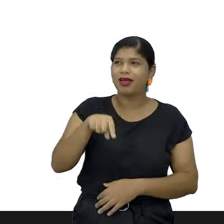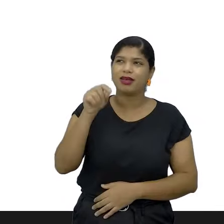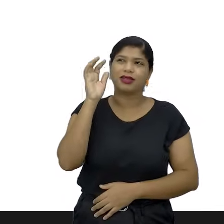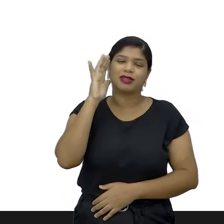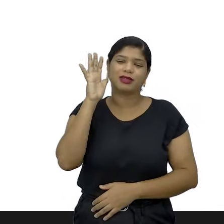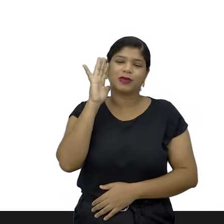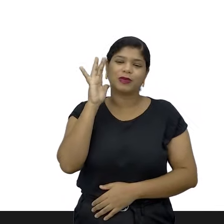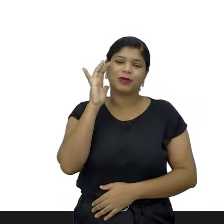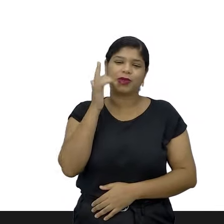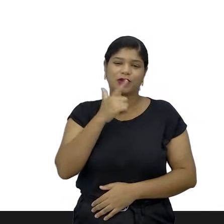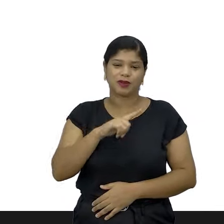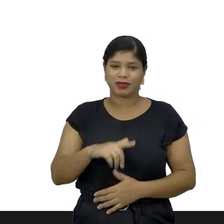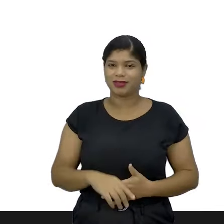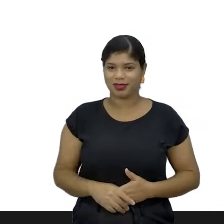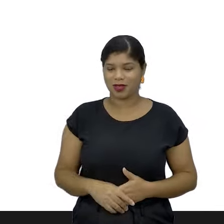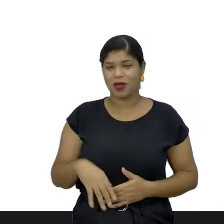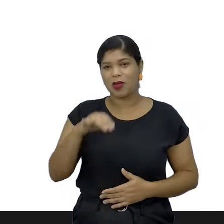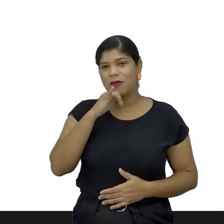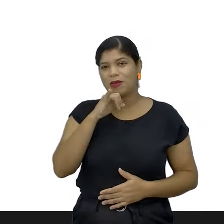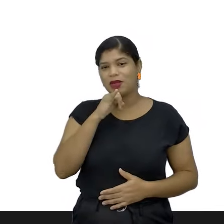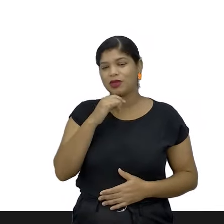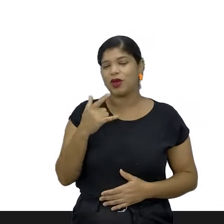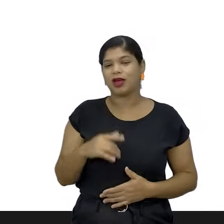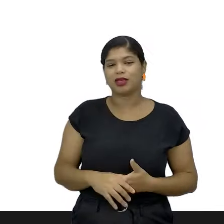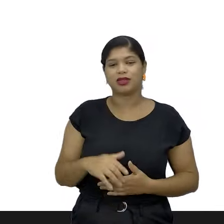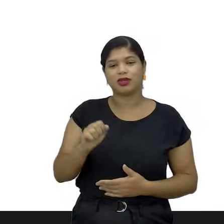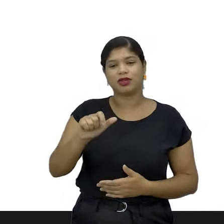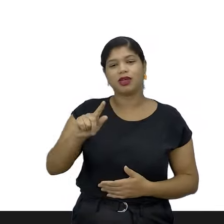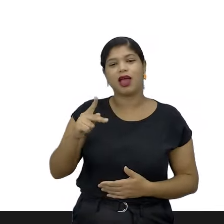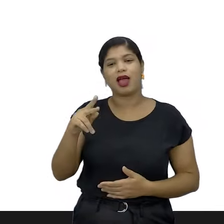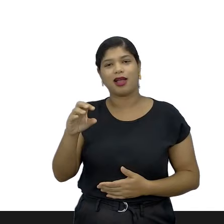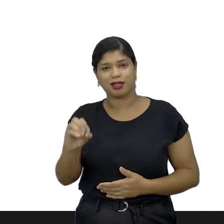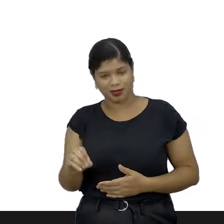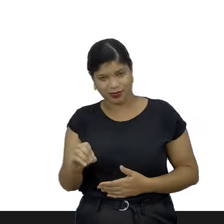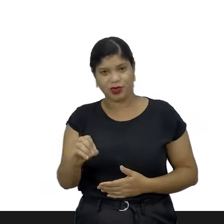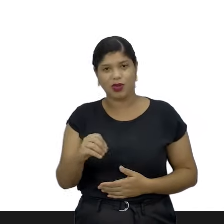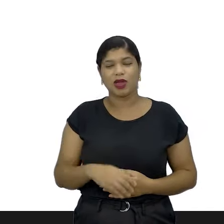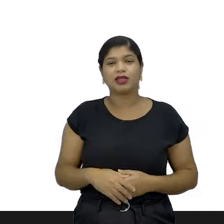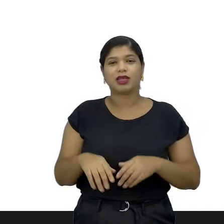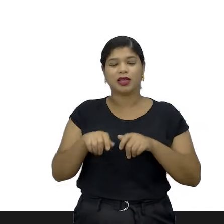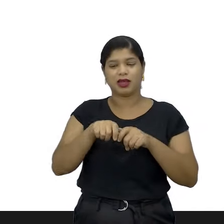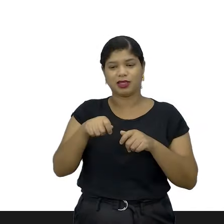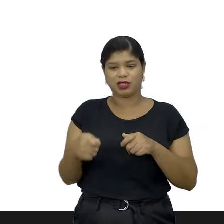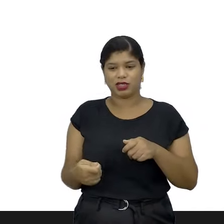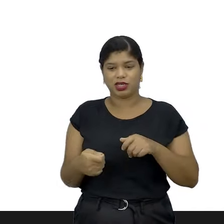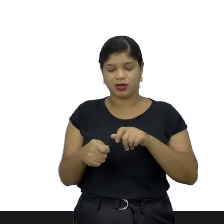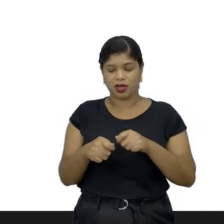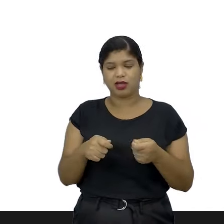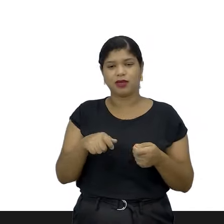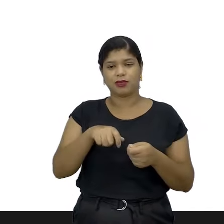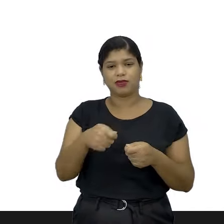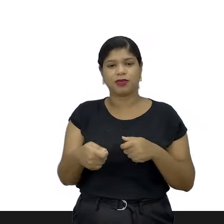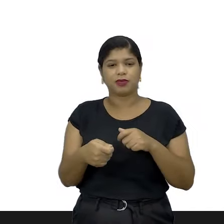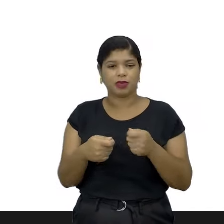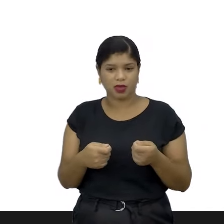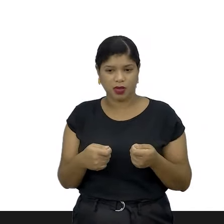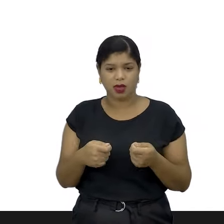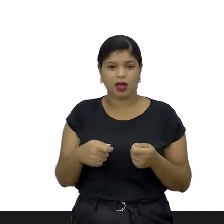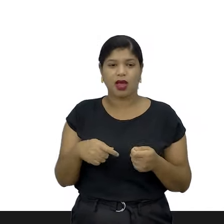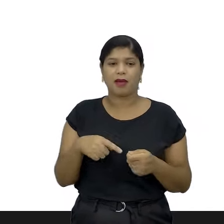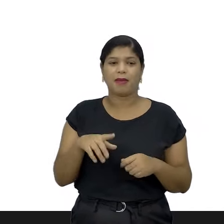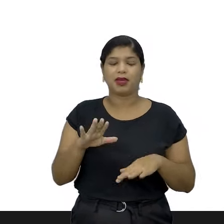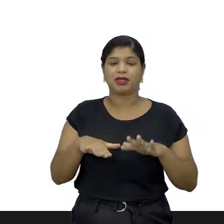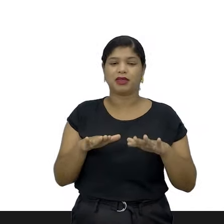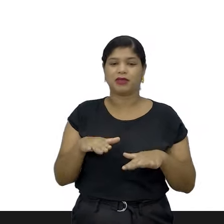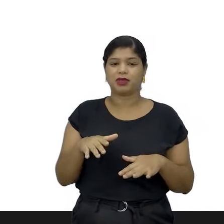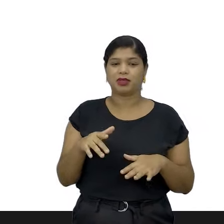refletir. Por exemplo, aqui está escrito alho, não está faltando nenhuma letra, né? Eu estou lendo alo, por